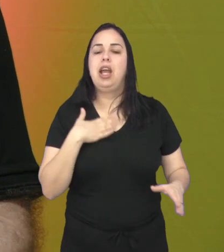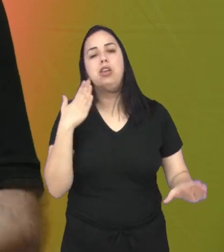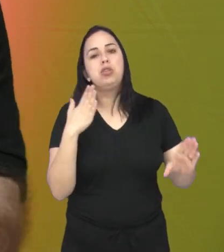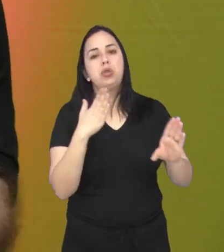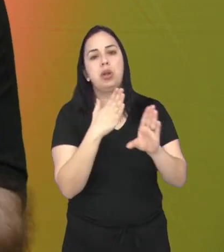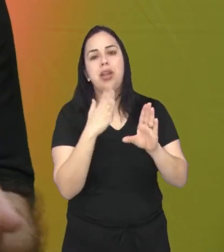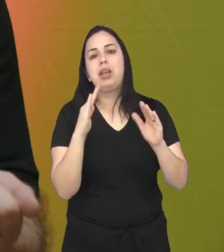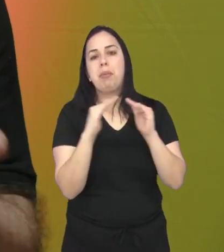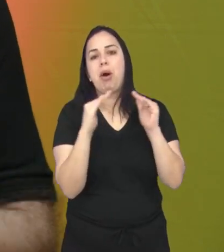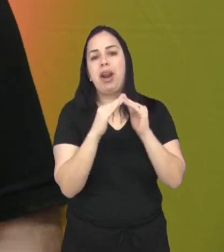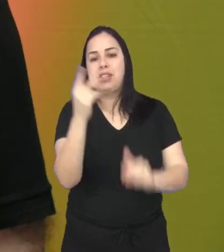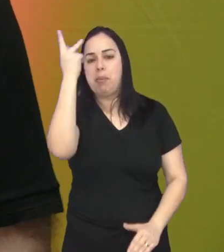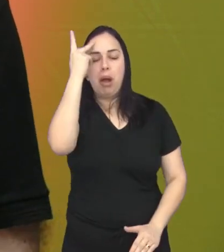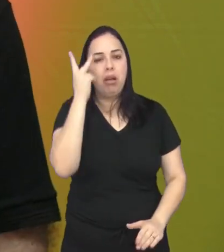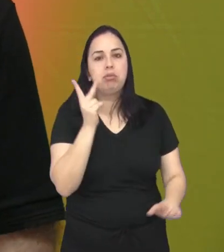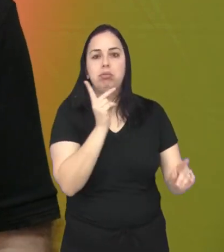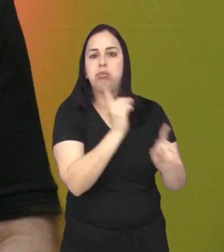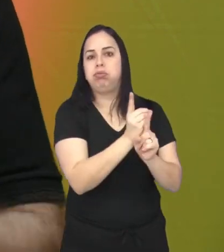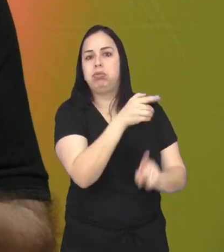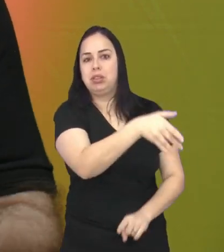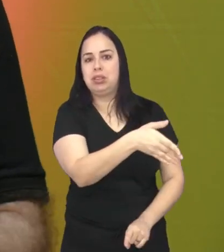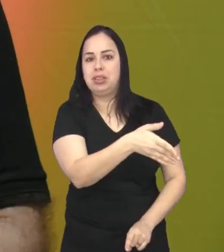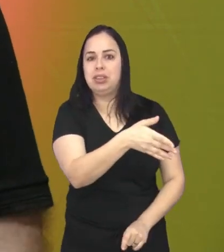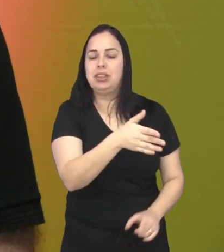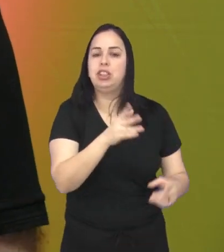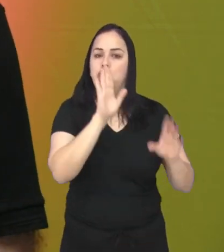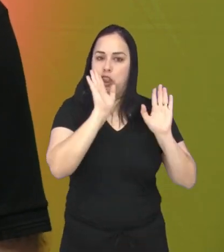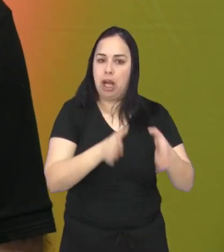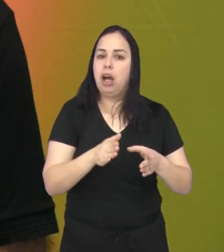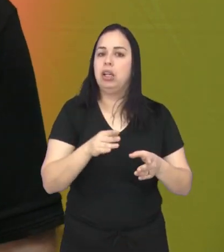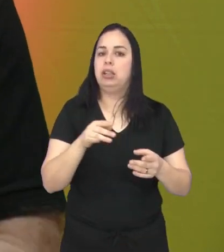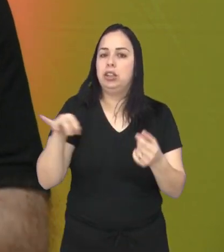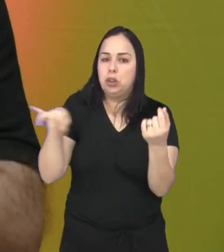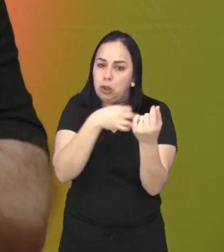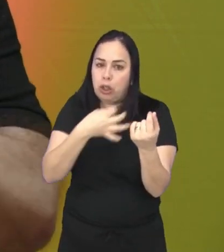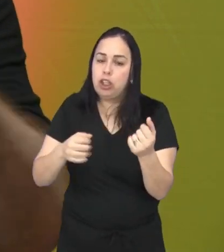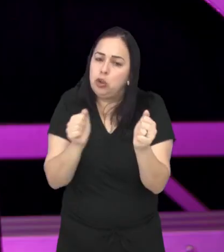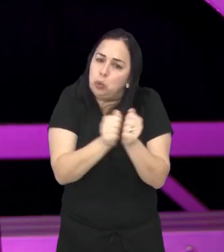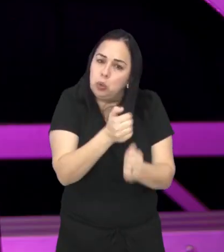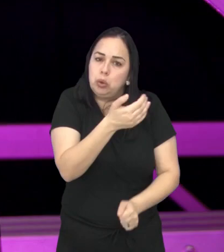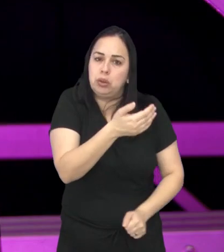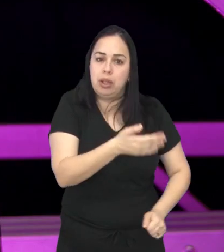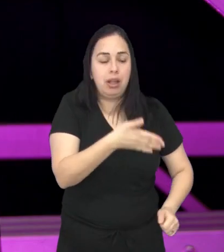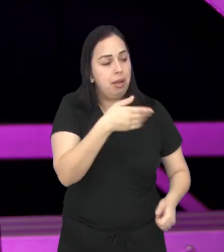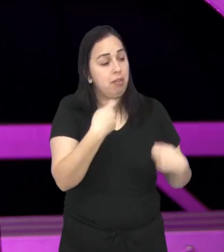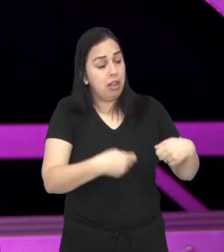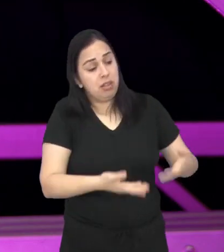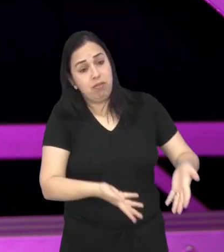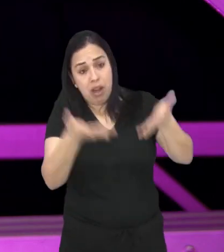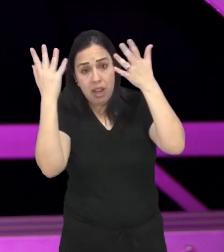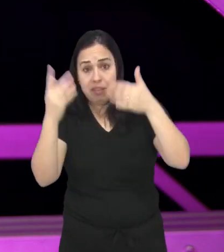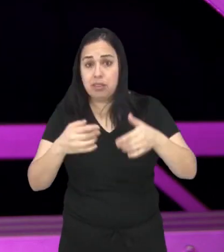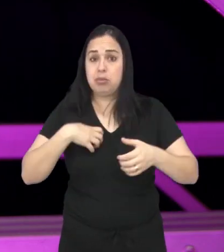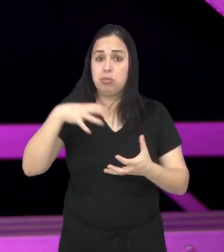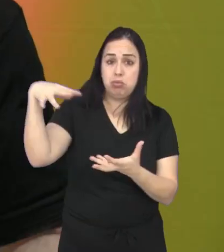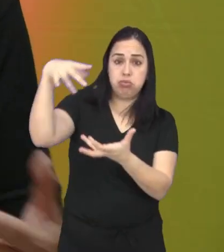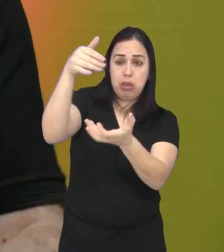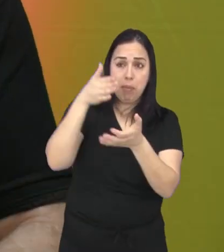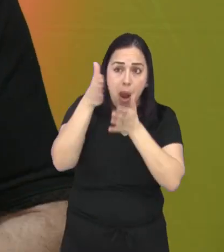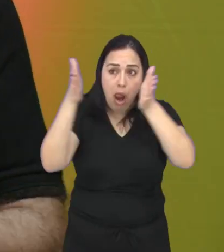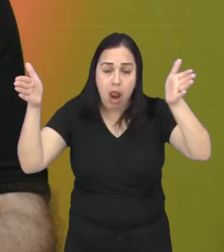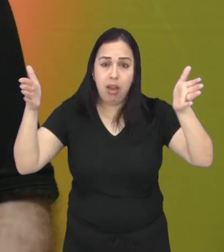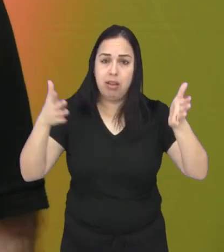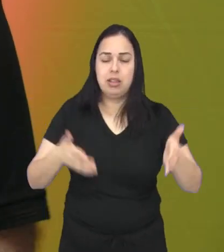esses caras ao vivo agora. E até toquei com 2 deles. E eu falei, vocês têm que viajar o mundo com isso, é fantástico. E a gente